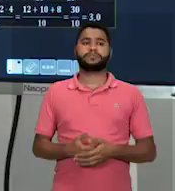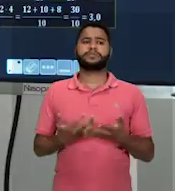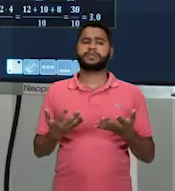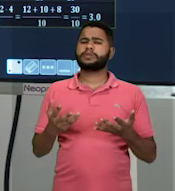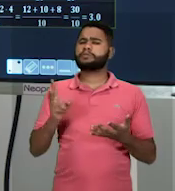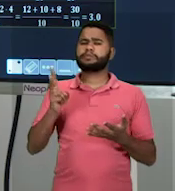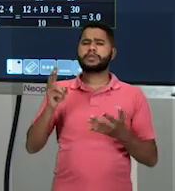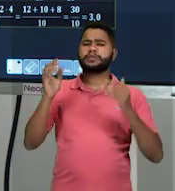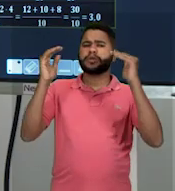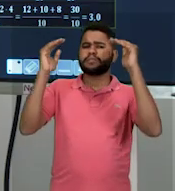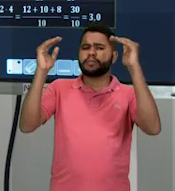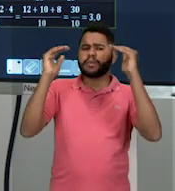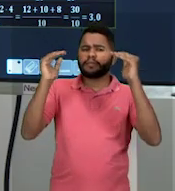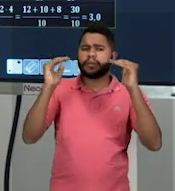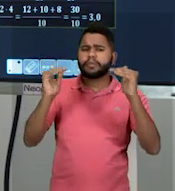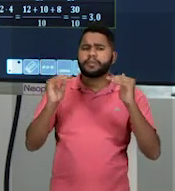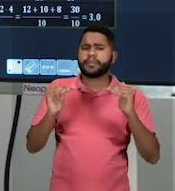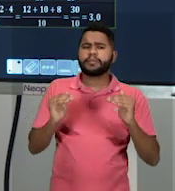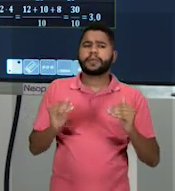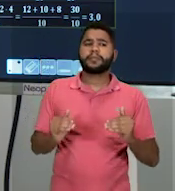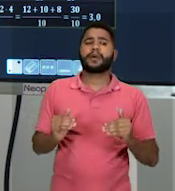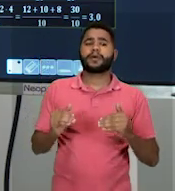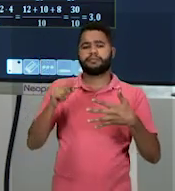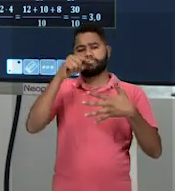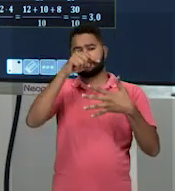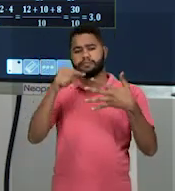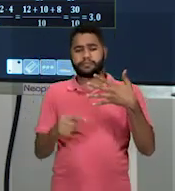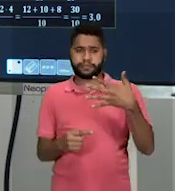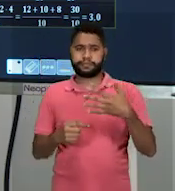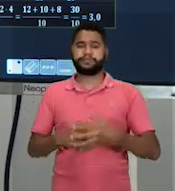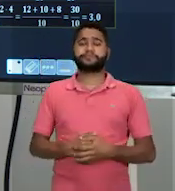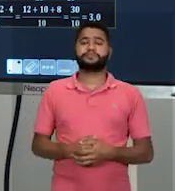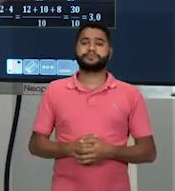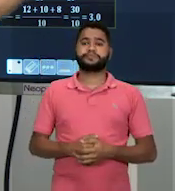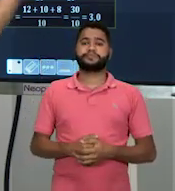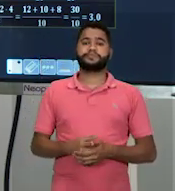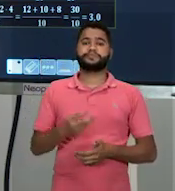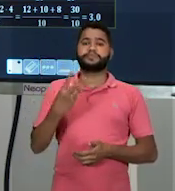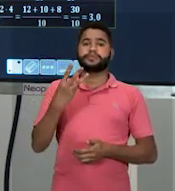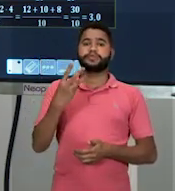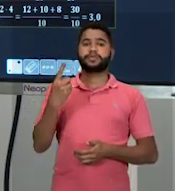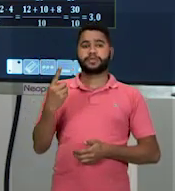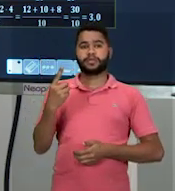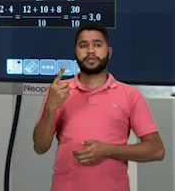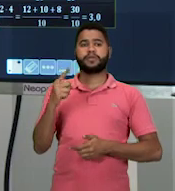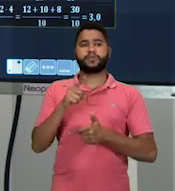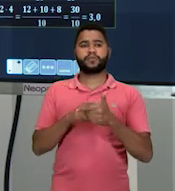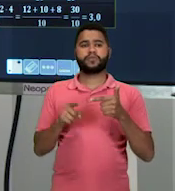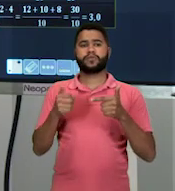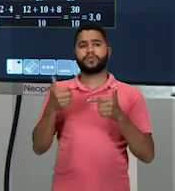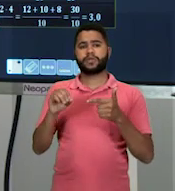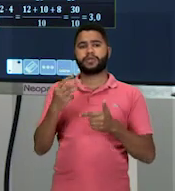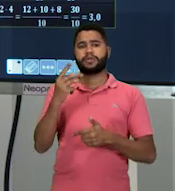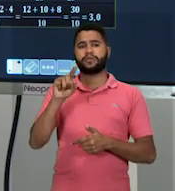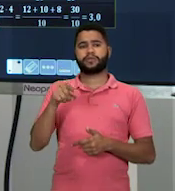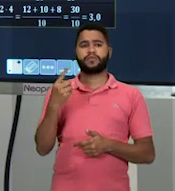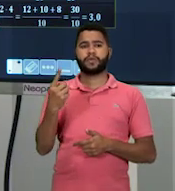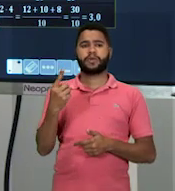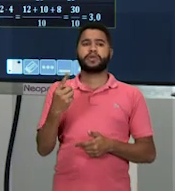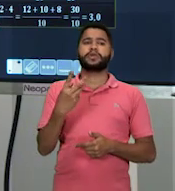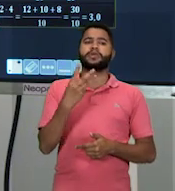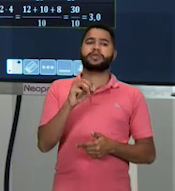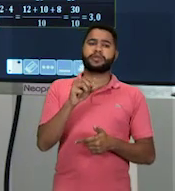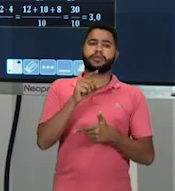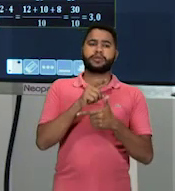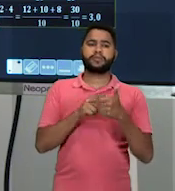aqui simplesmente foi feito isso para todas as agências, né? 31 por 10 deu 3,1, 30 por 10